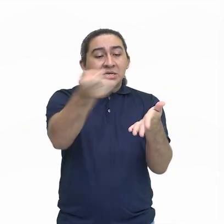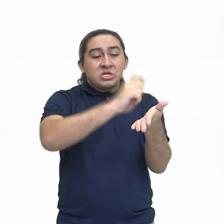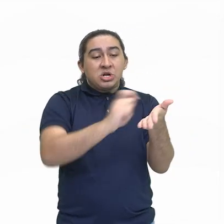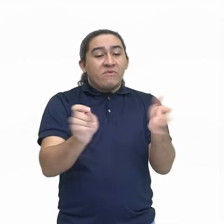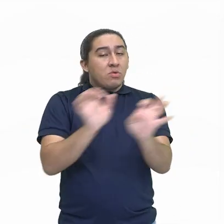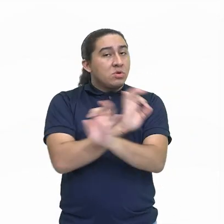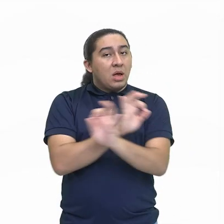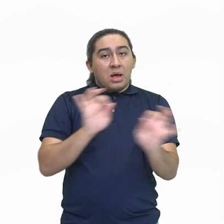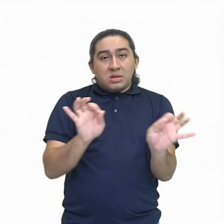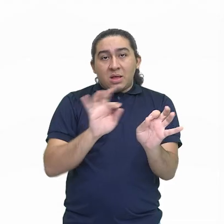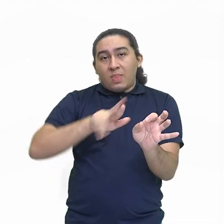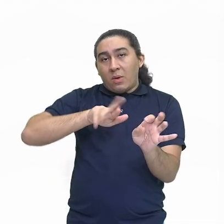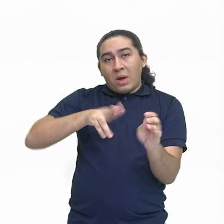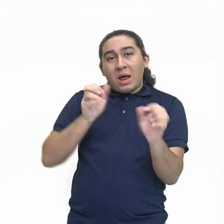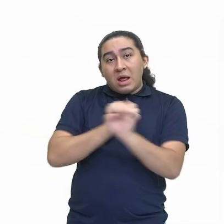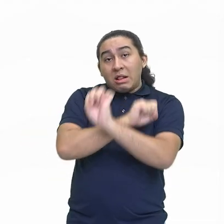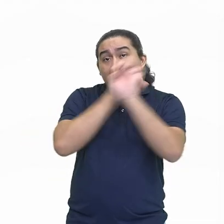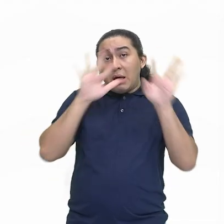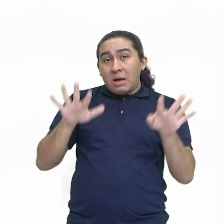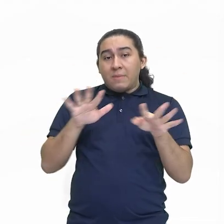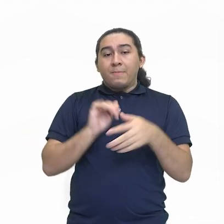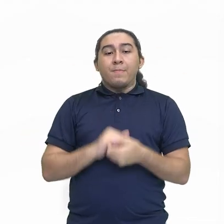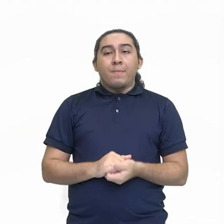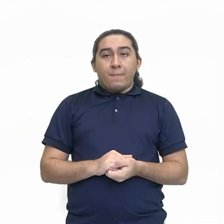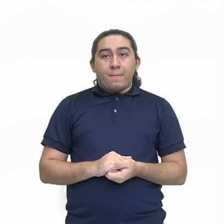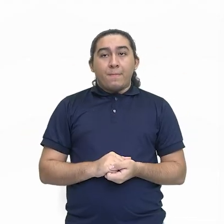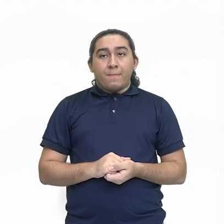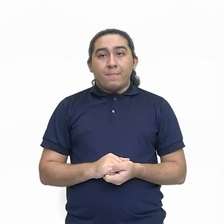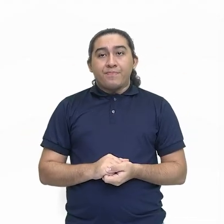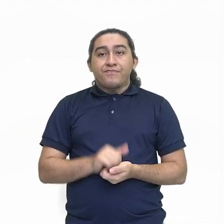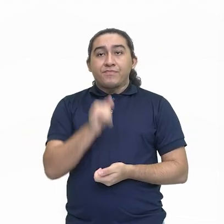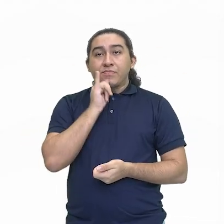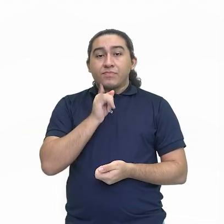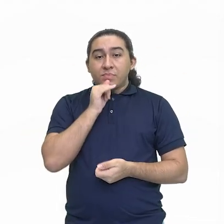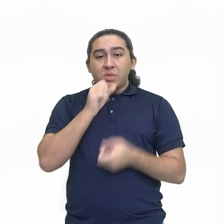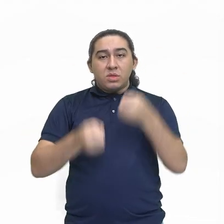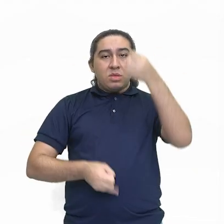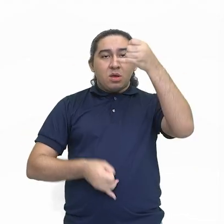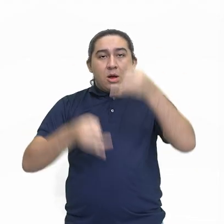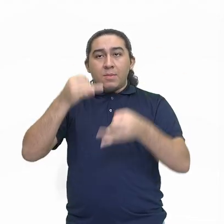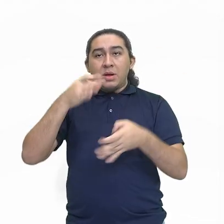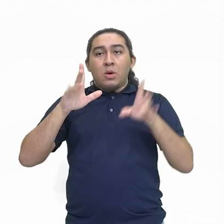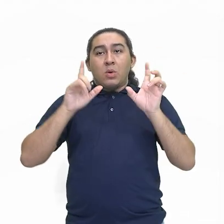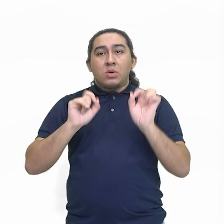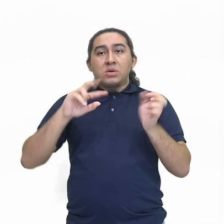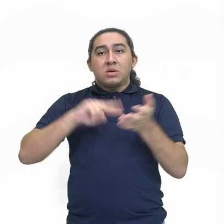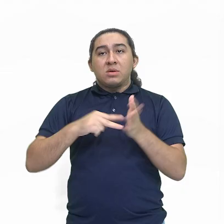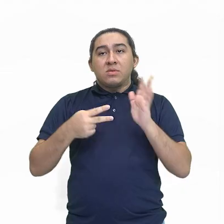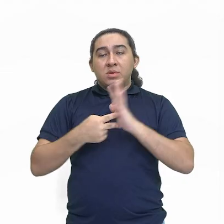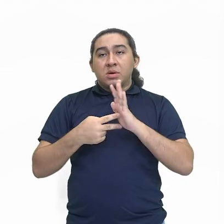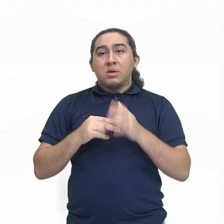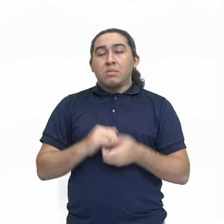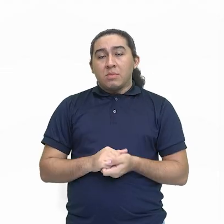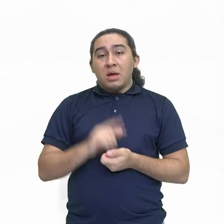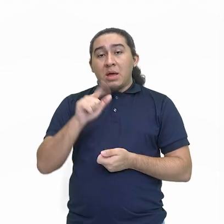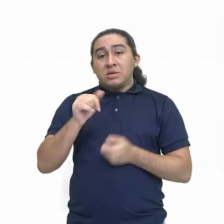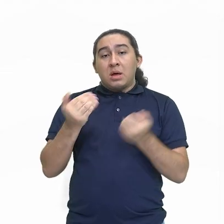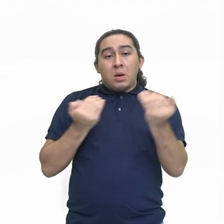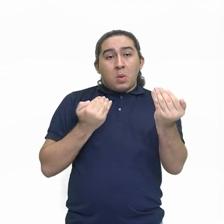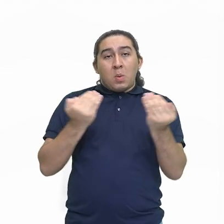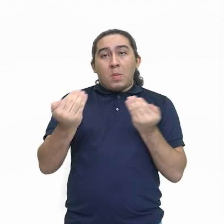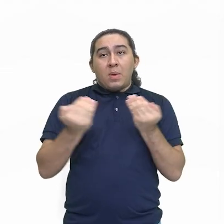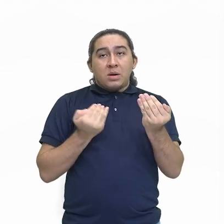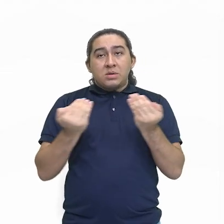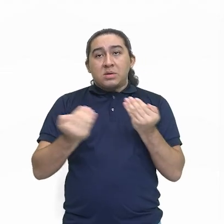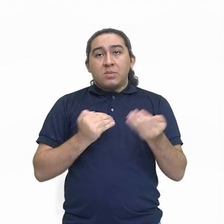não está clara. Então, vou explicar para vocês o que é uma